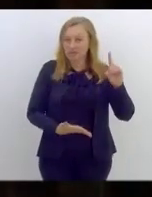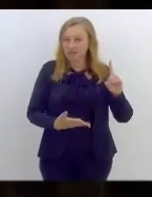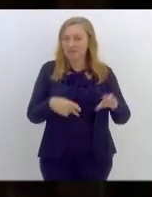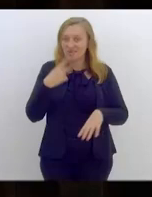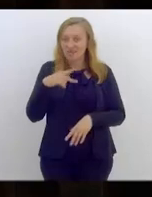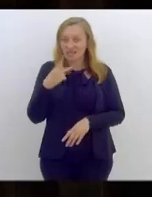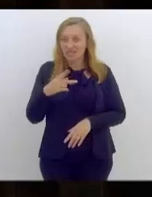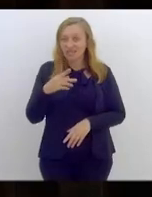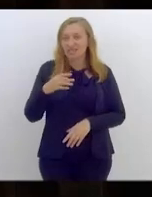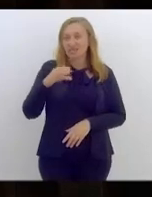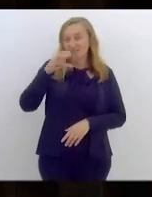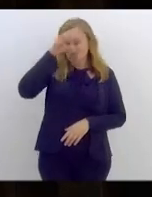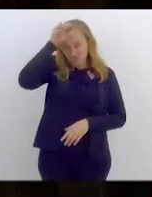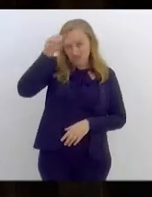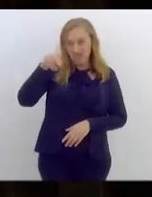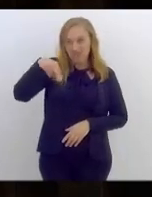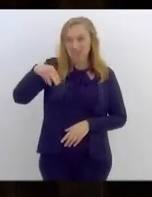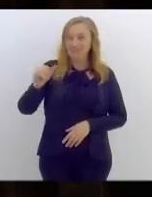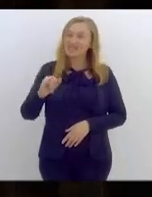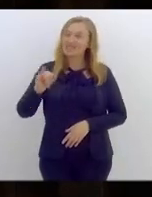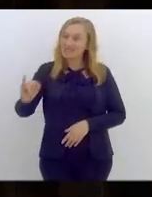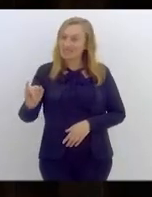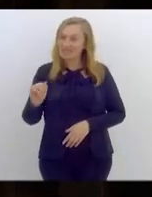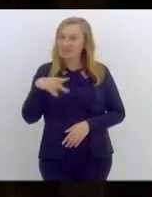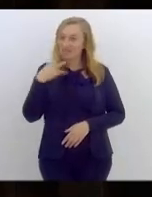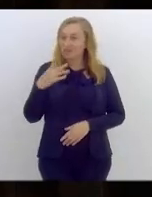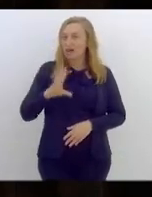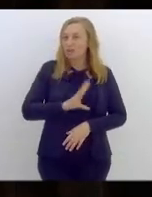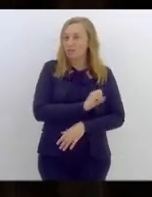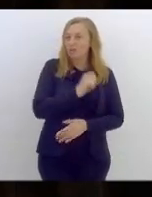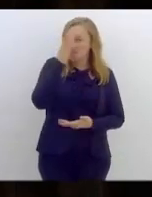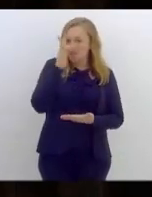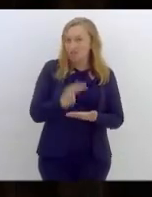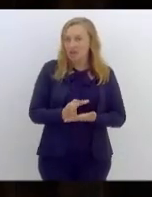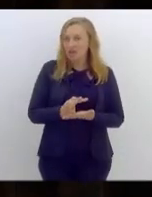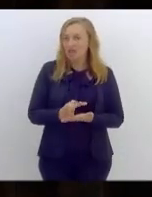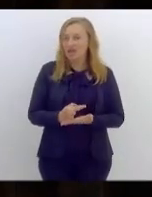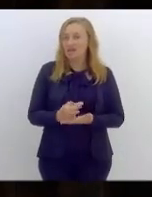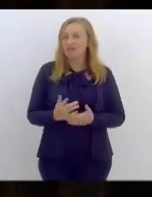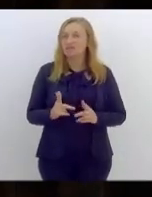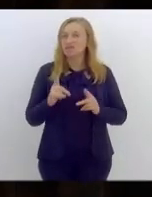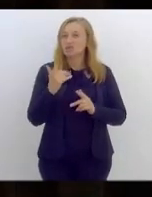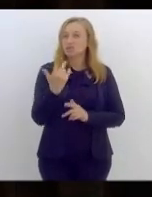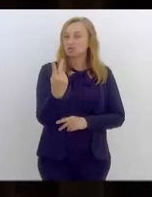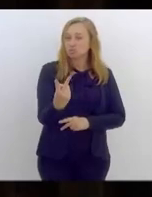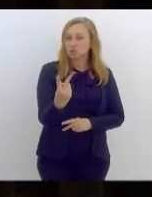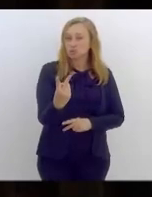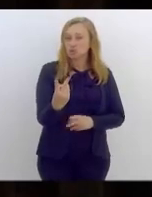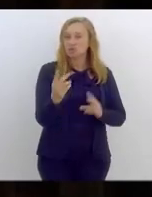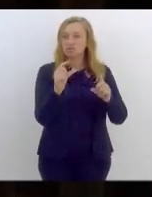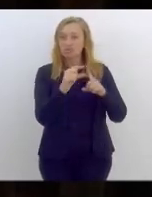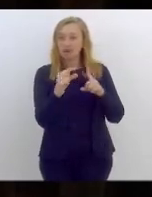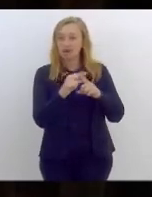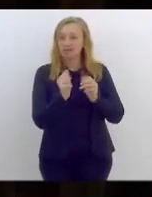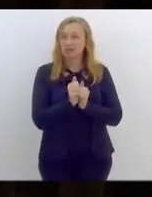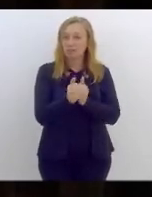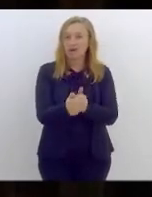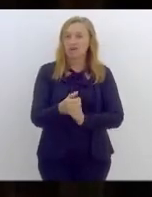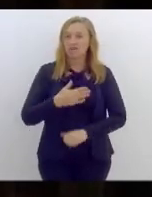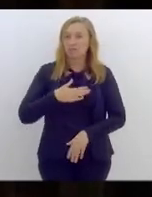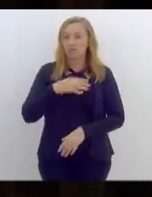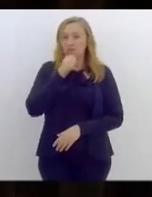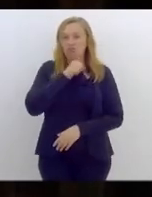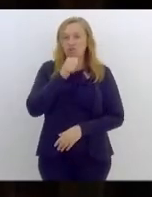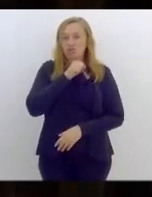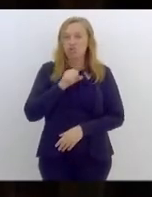também de tia Nancy, que destacou amor e fé, para dizer que amor e fé são as duas palavras que sempre acompanharam os meus avós.